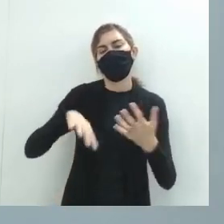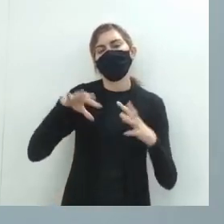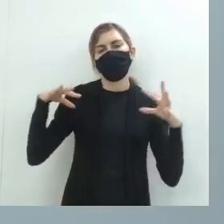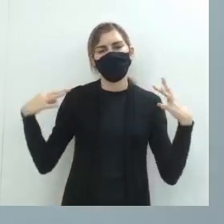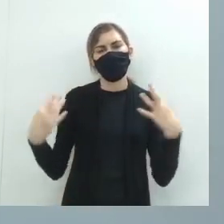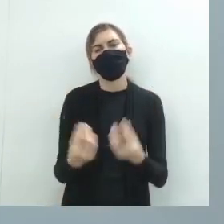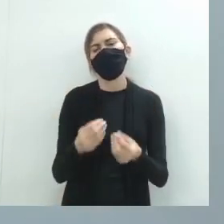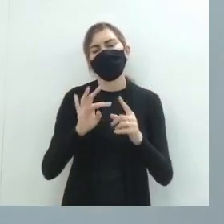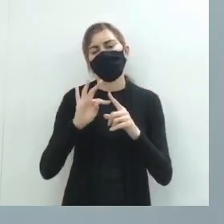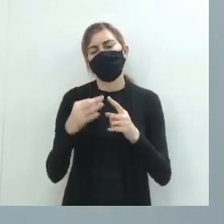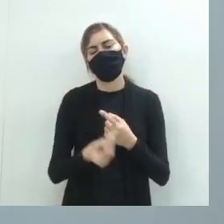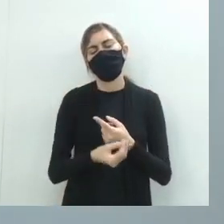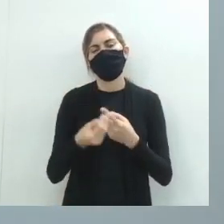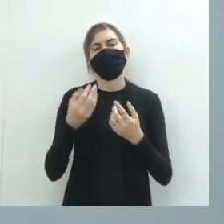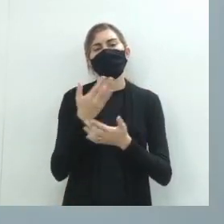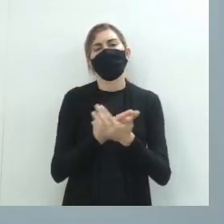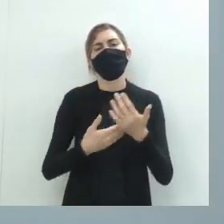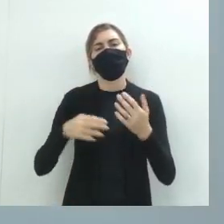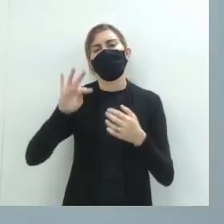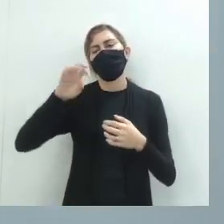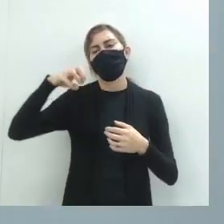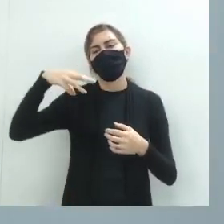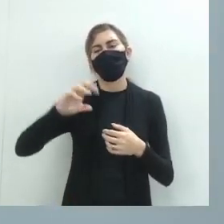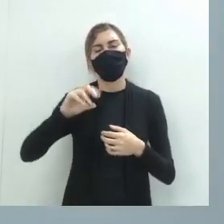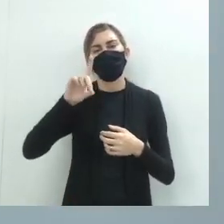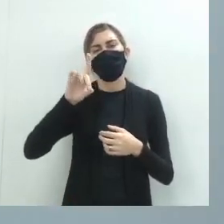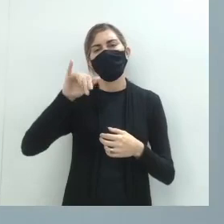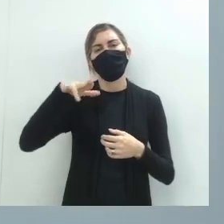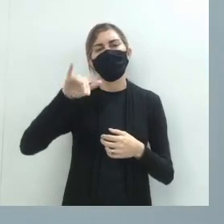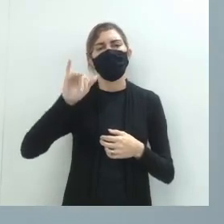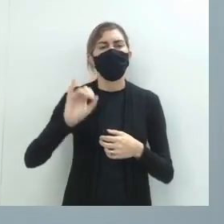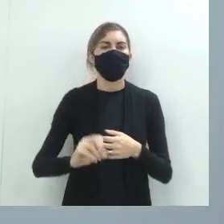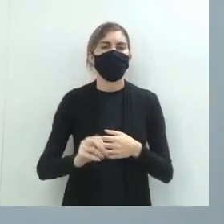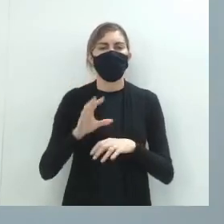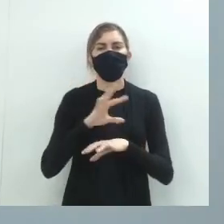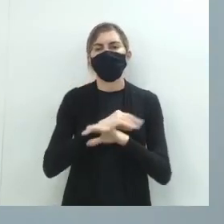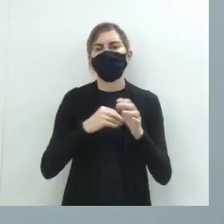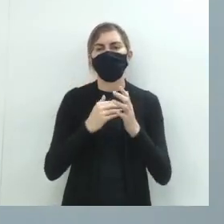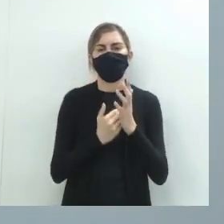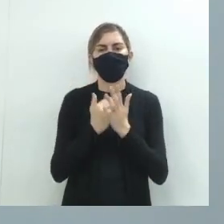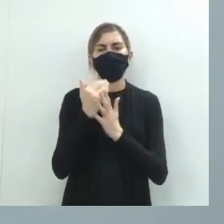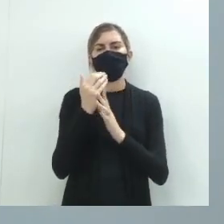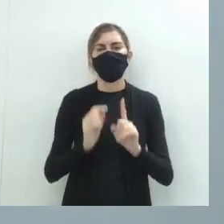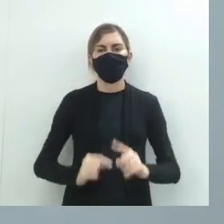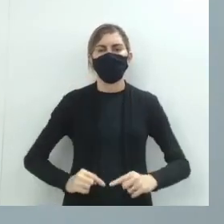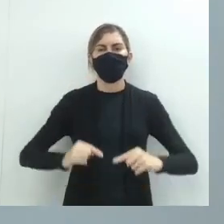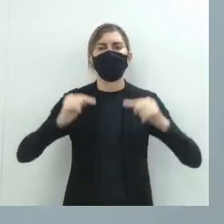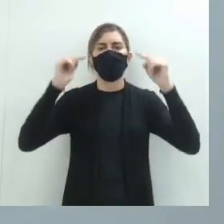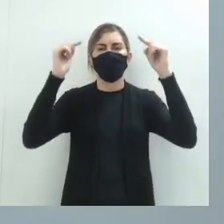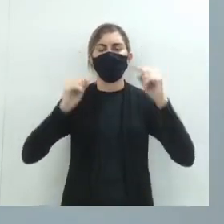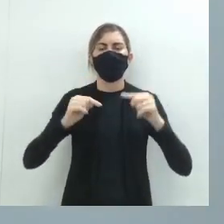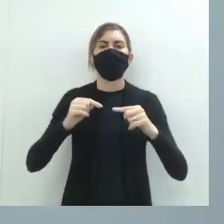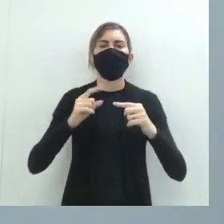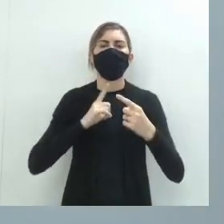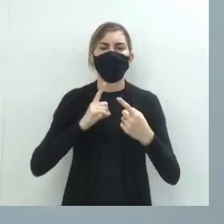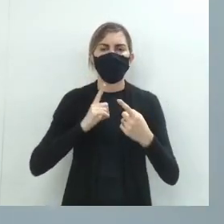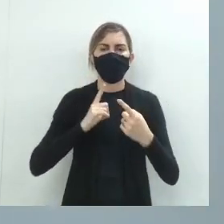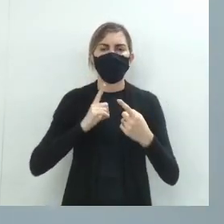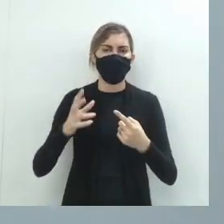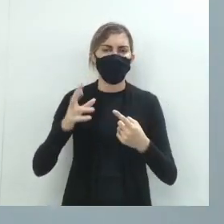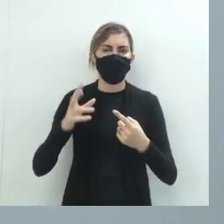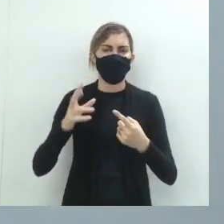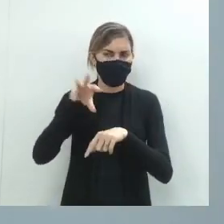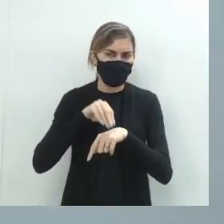toda a termodinâmica. É o Lord Kelvin. A escala absoluta Kelvin adota